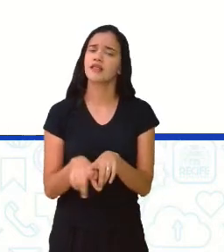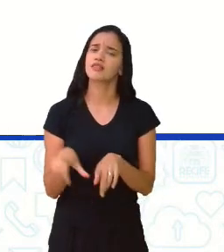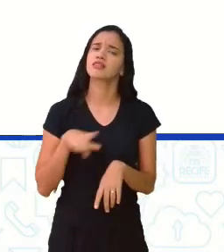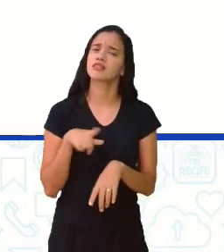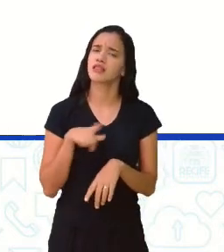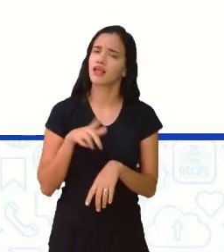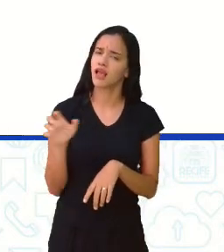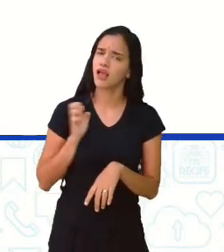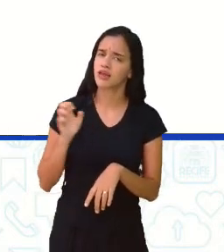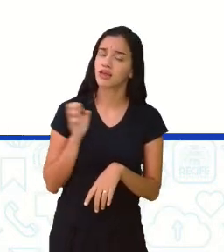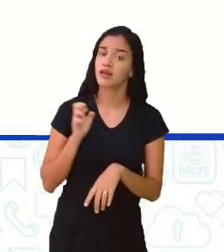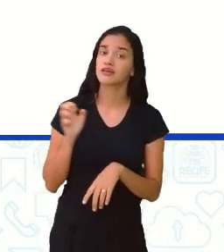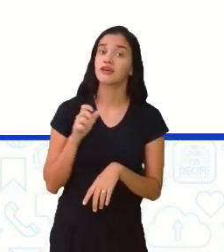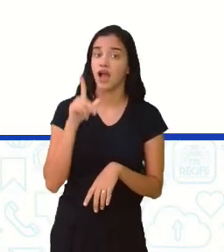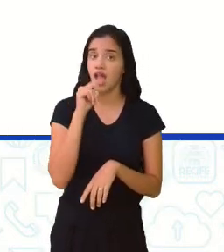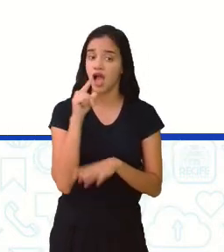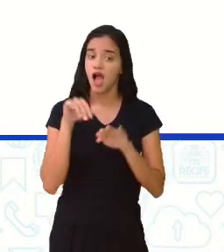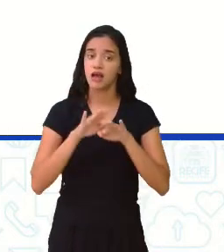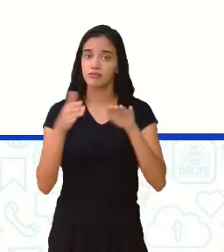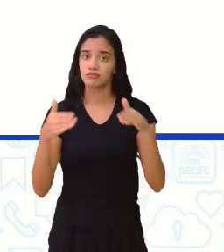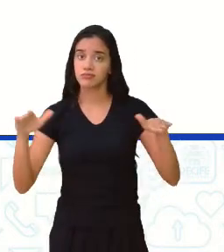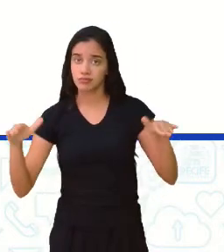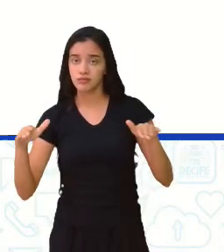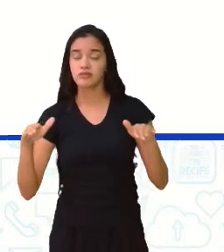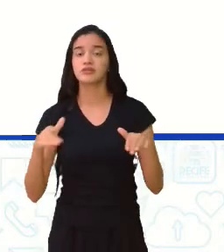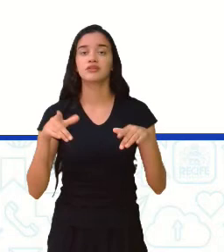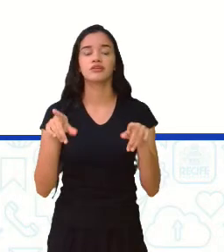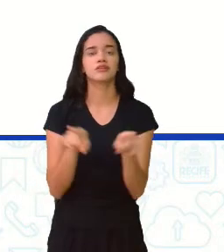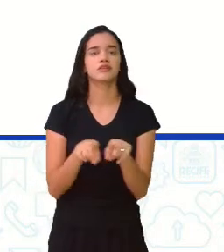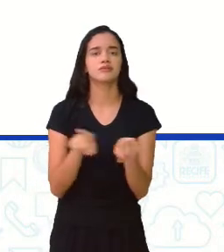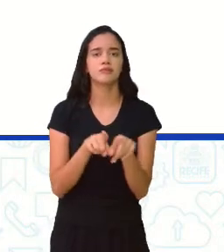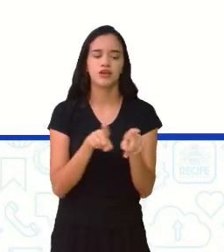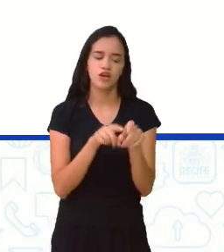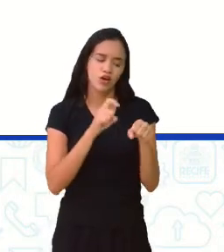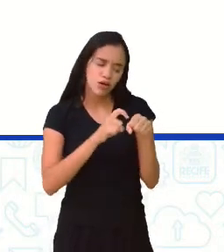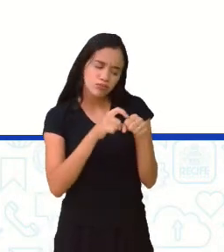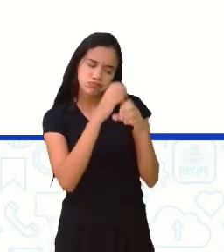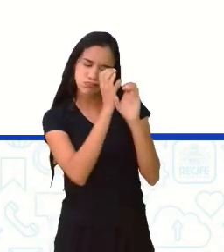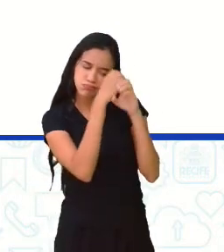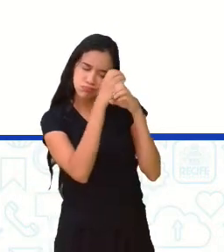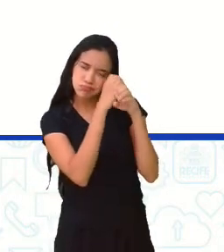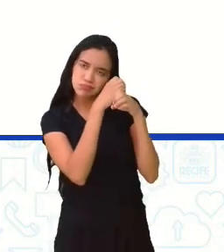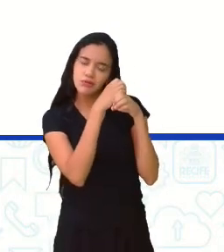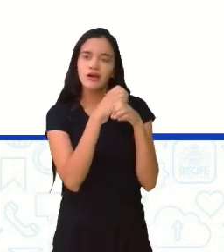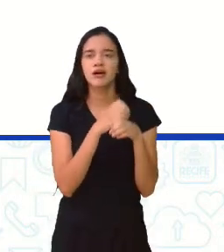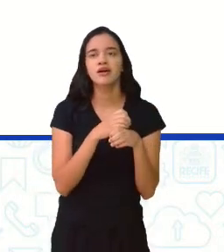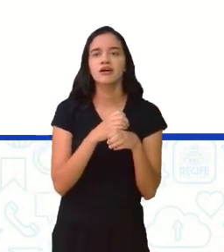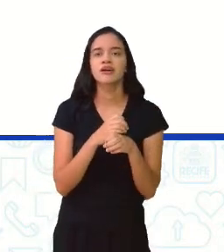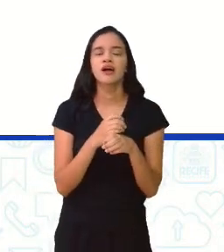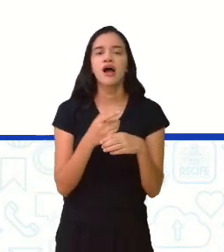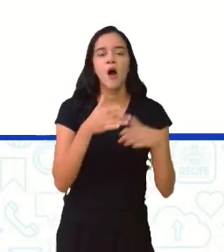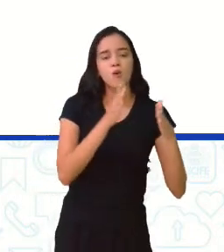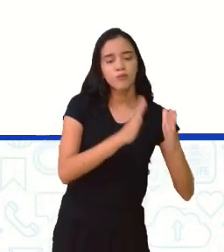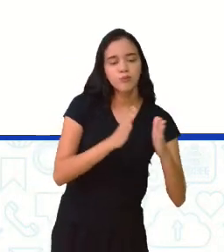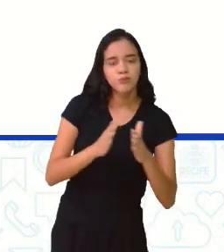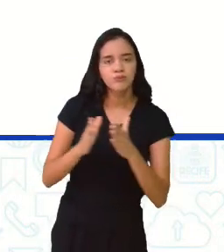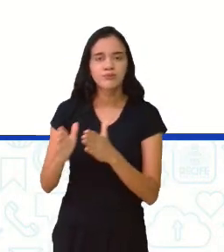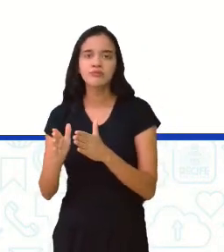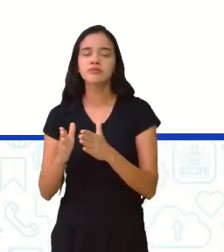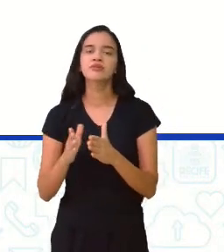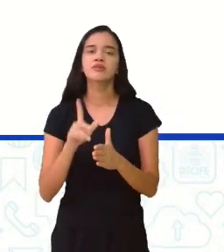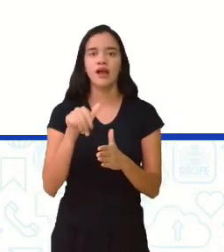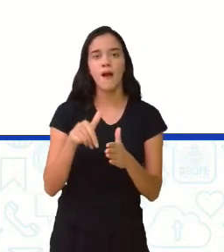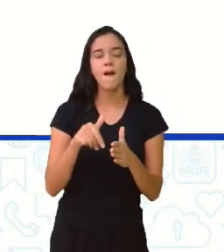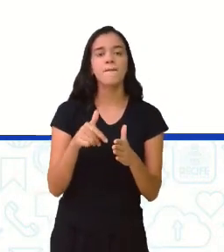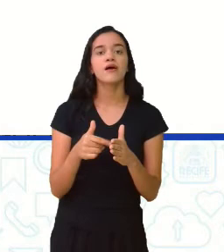riqueza. Essas águas são ricas em micro-organismos denominados plânctons, subdivididos em zooplâncton de